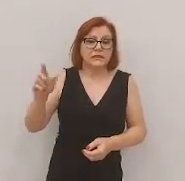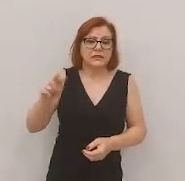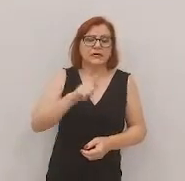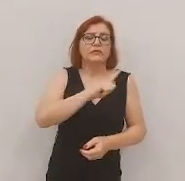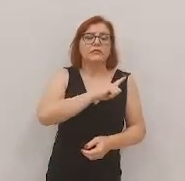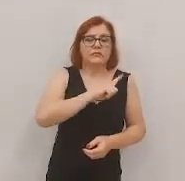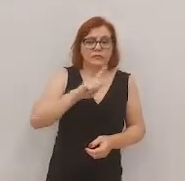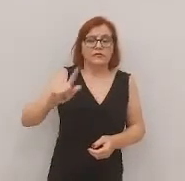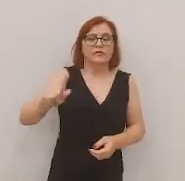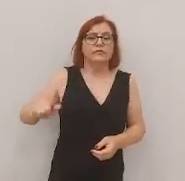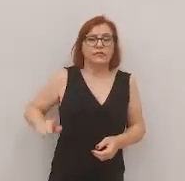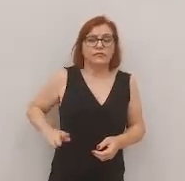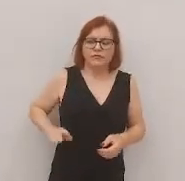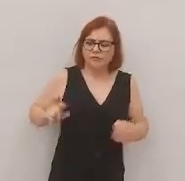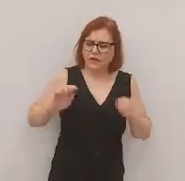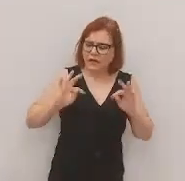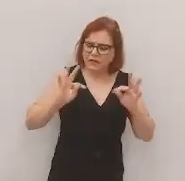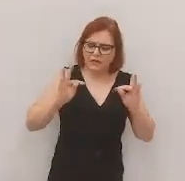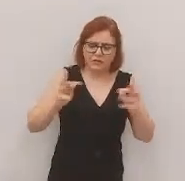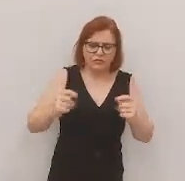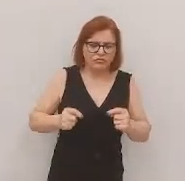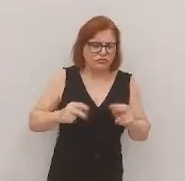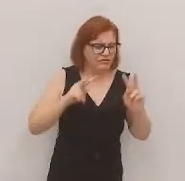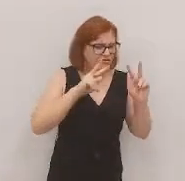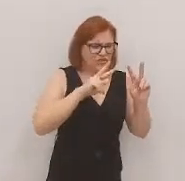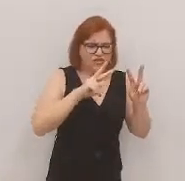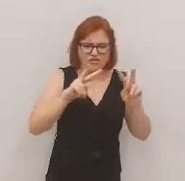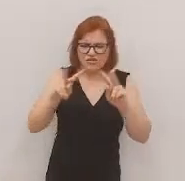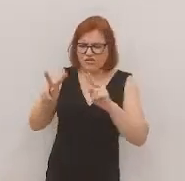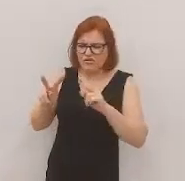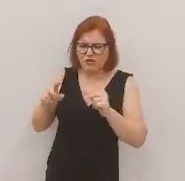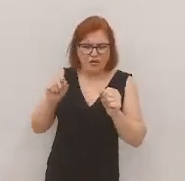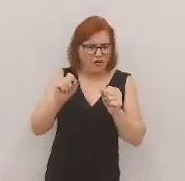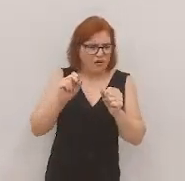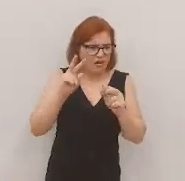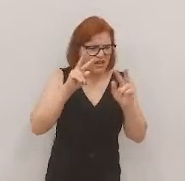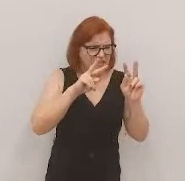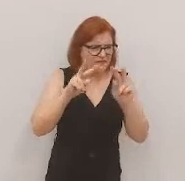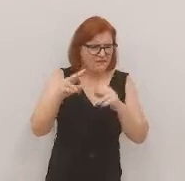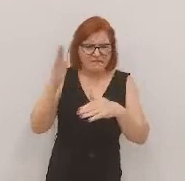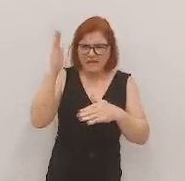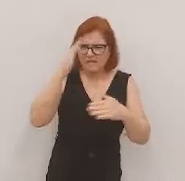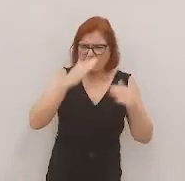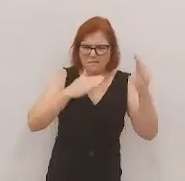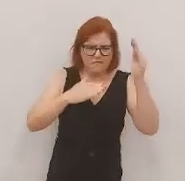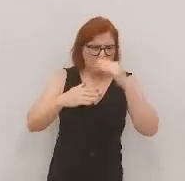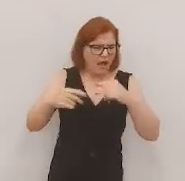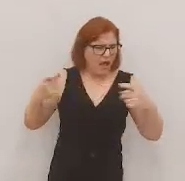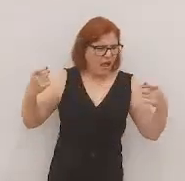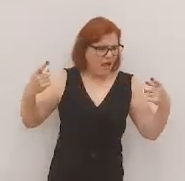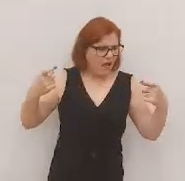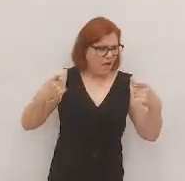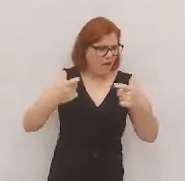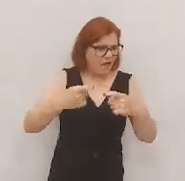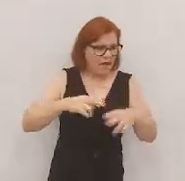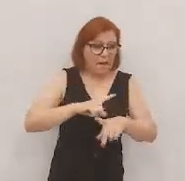governando. Deus está governando sobre todas as coisas.